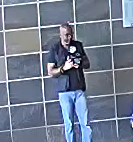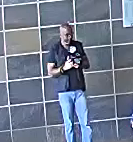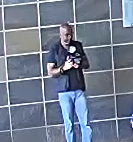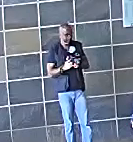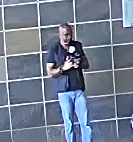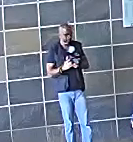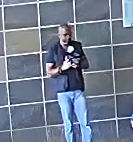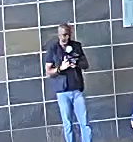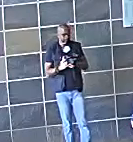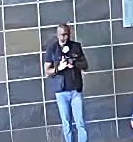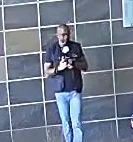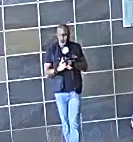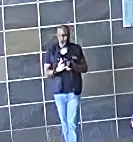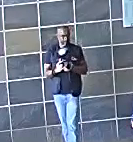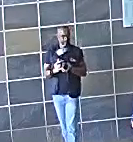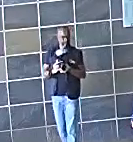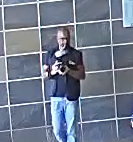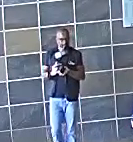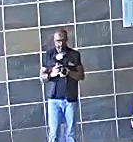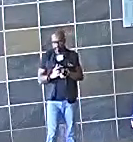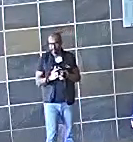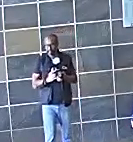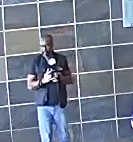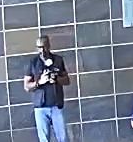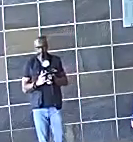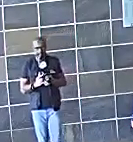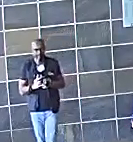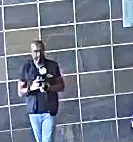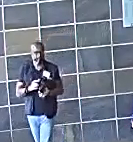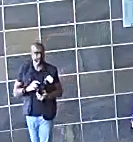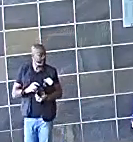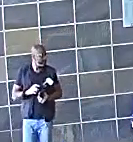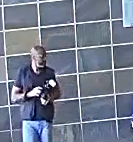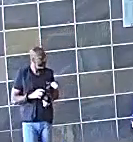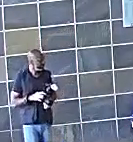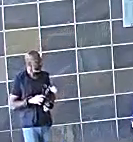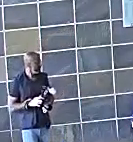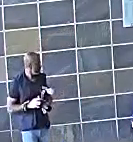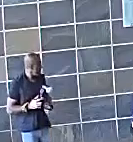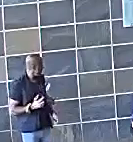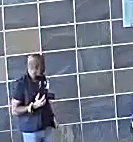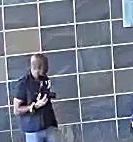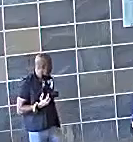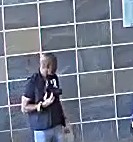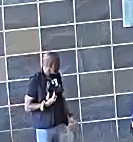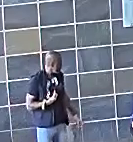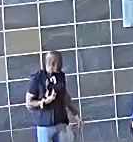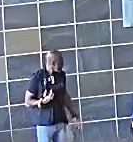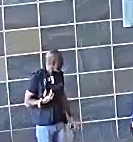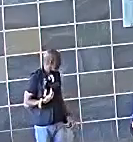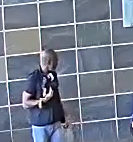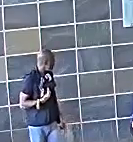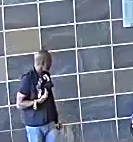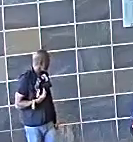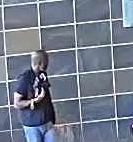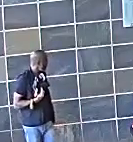atendido agora tem algumas questões que ainda não existe uma definição legal né de como que vai ser feito o